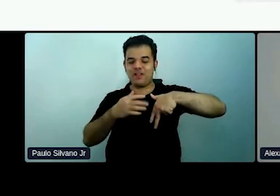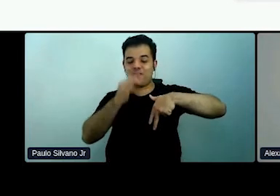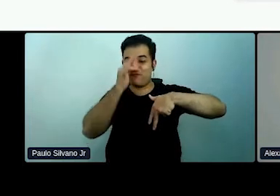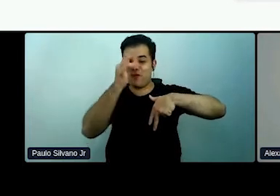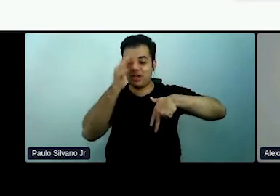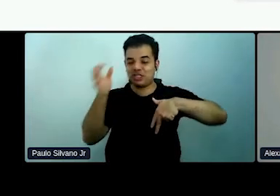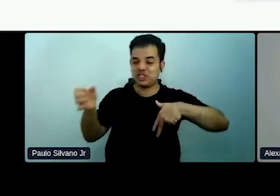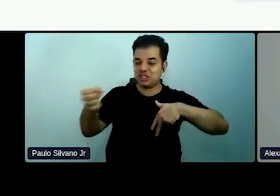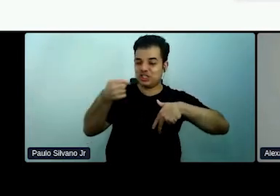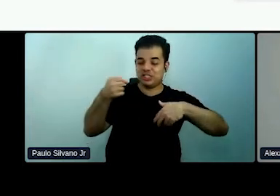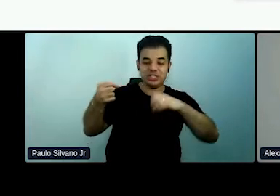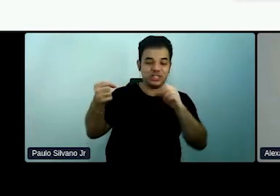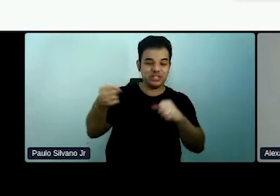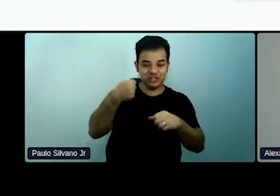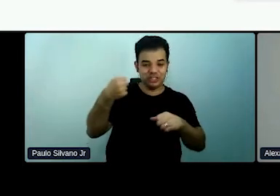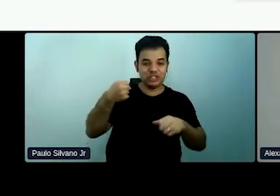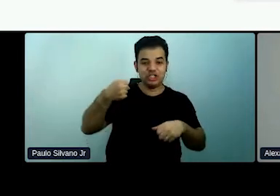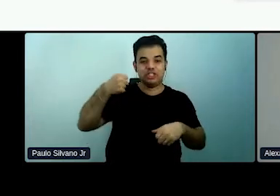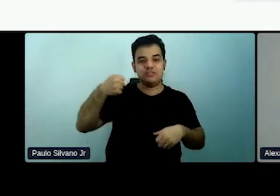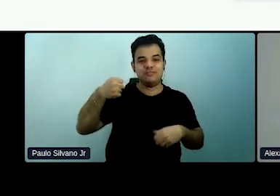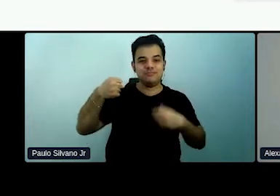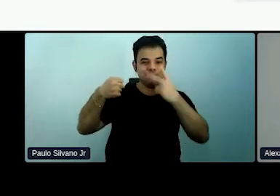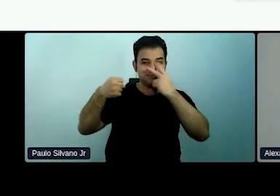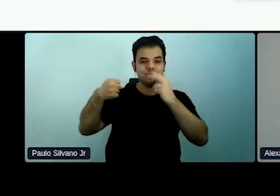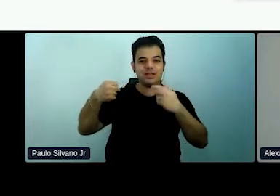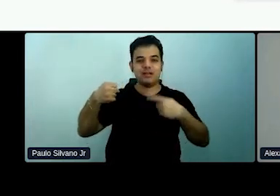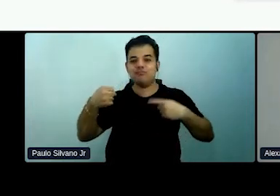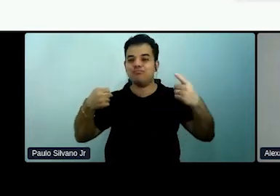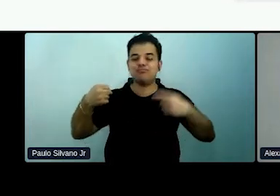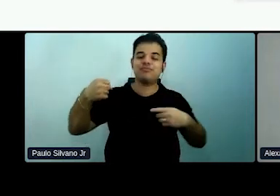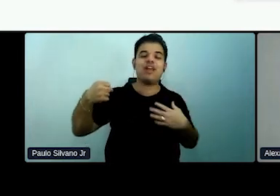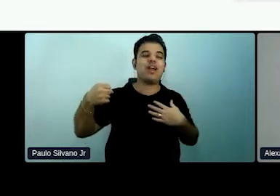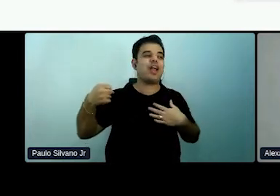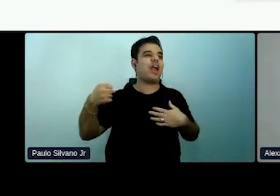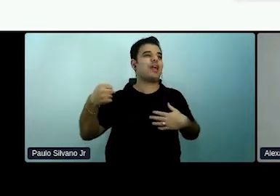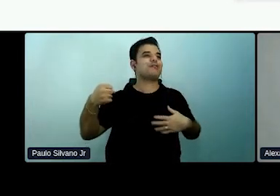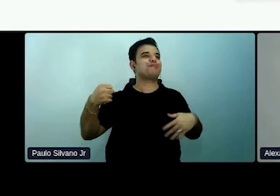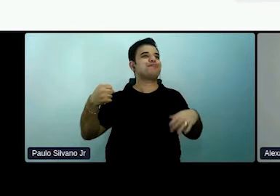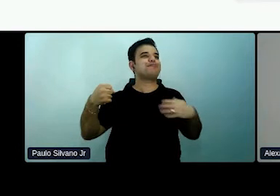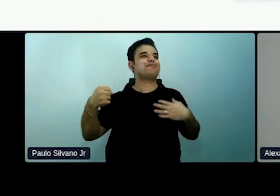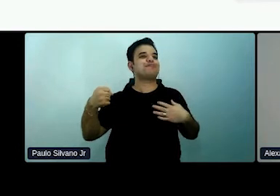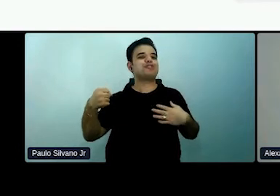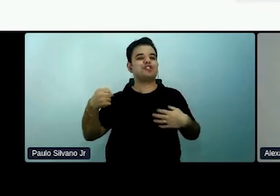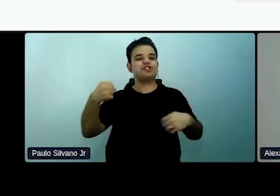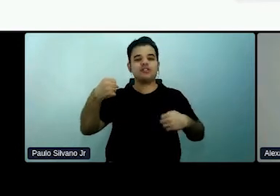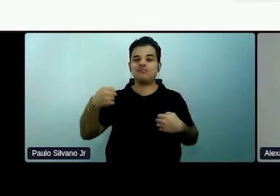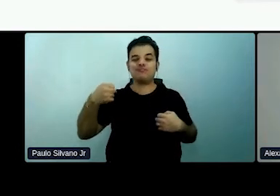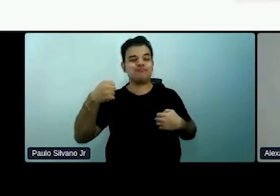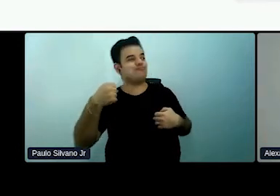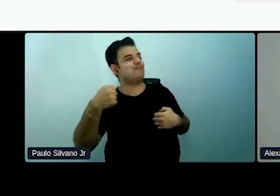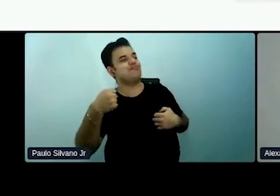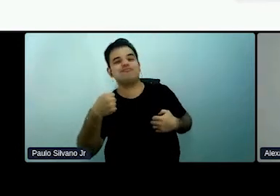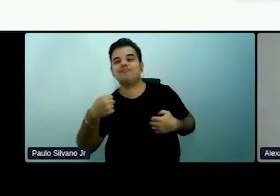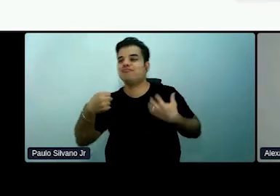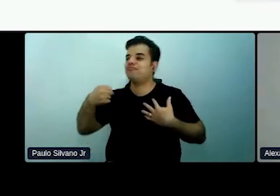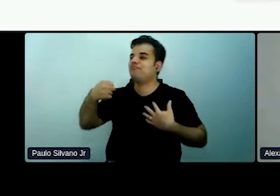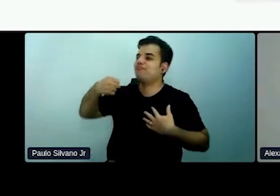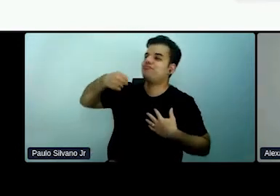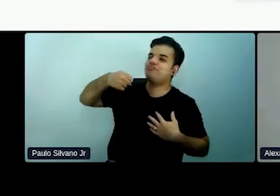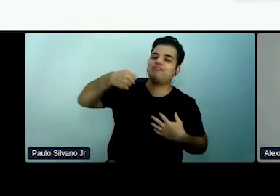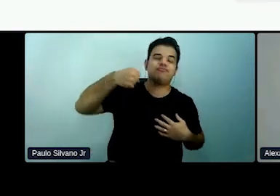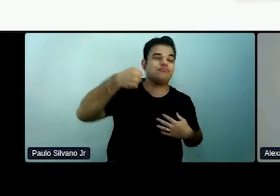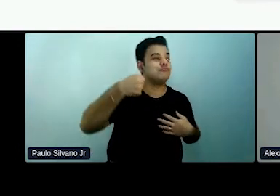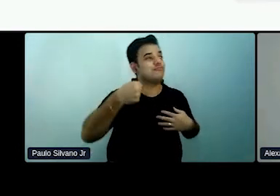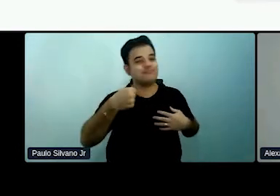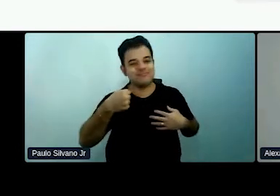uma cerveja gelada e com uma atitude de quem não quer guerra com ninguém, fazendo leves passinhos de um lado para o outro, totalmente concentrado.